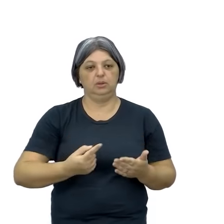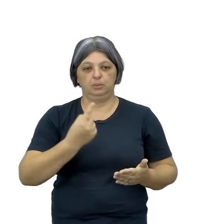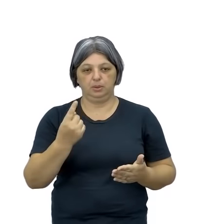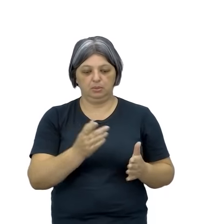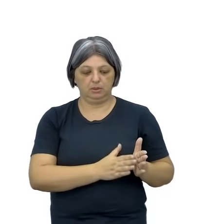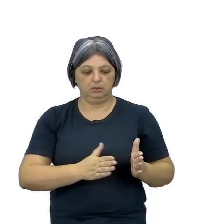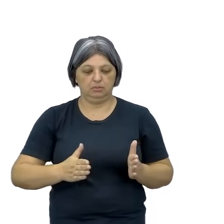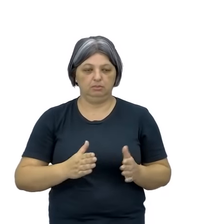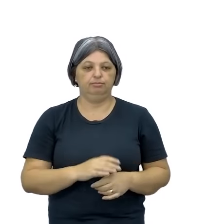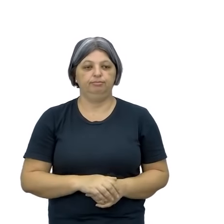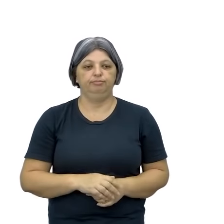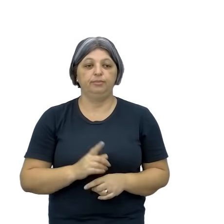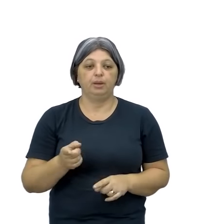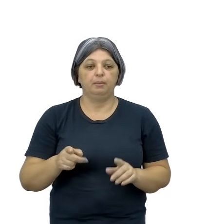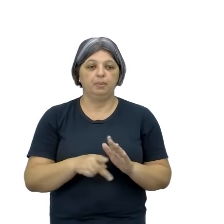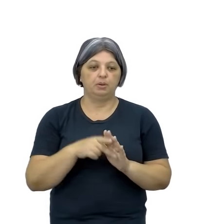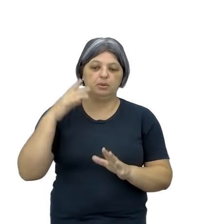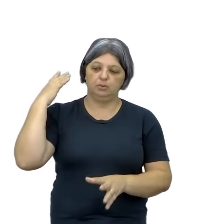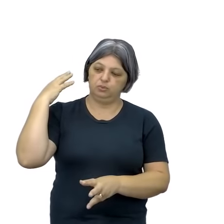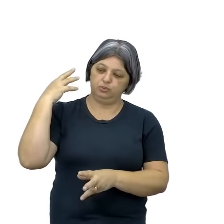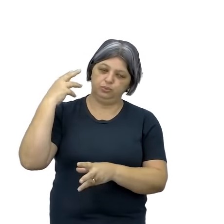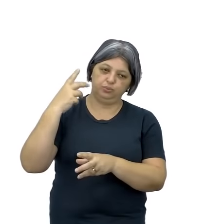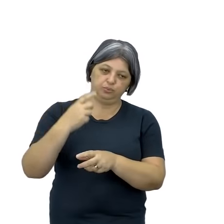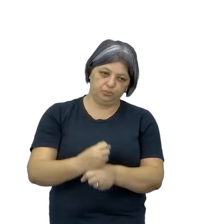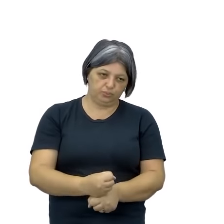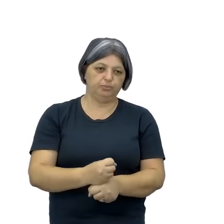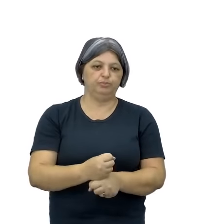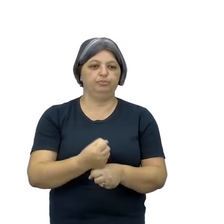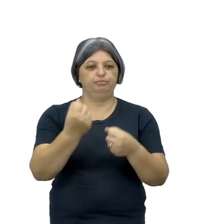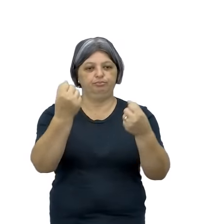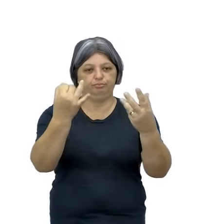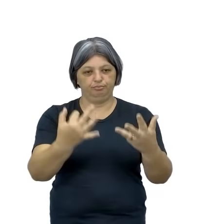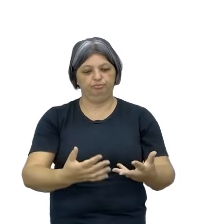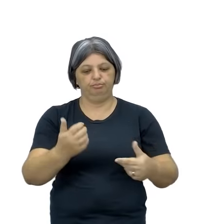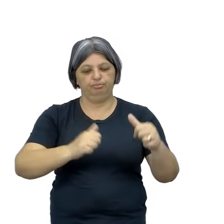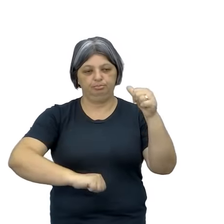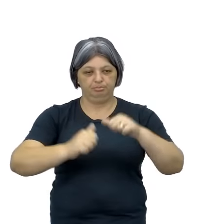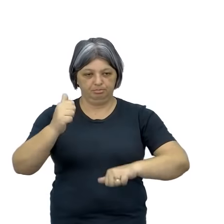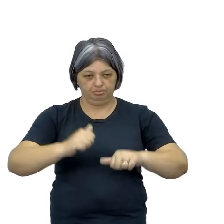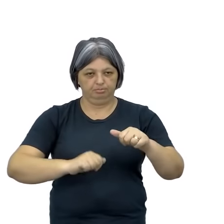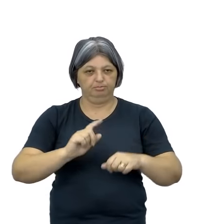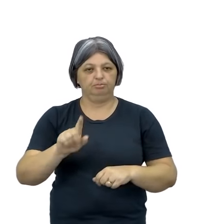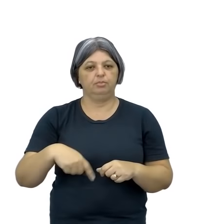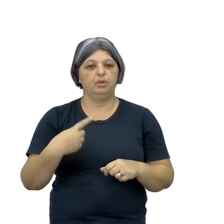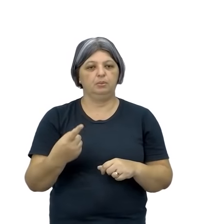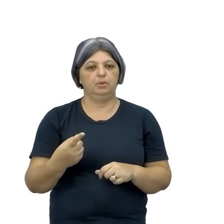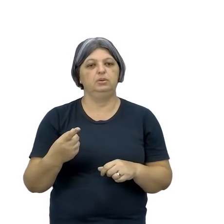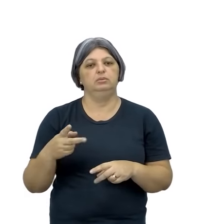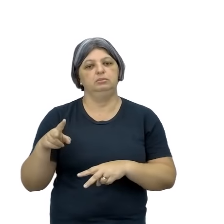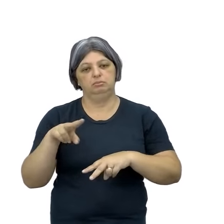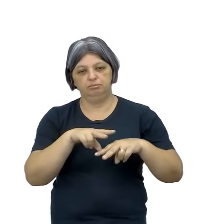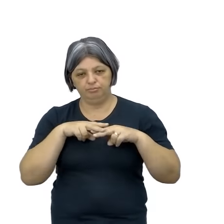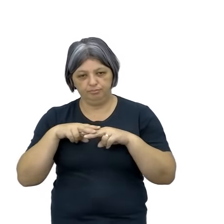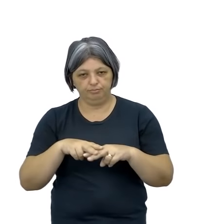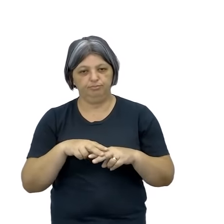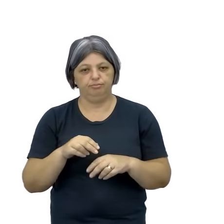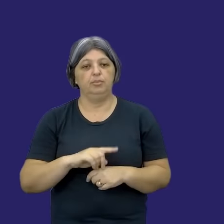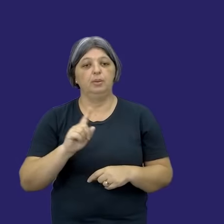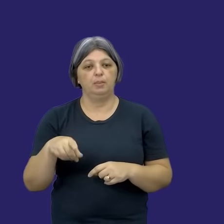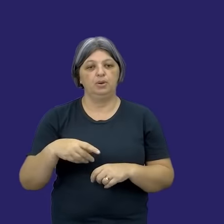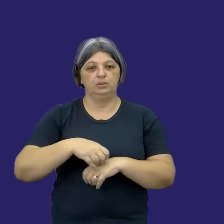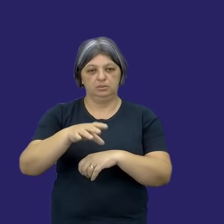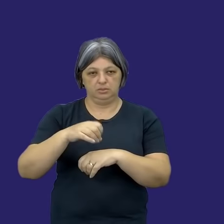essa retomada das orientações sobre avaliação, depois essa revisitação, depois essas